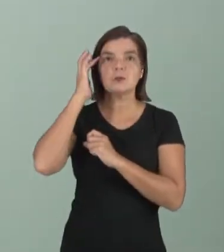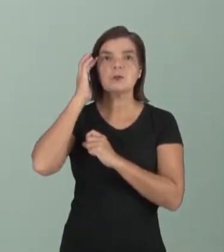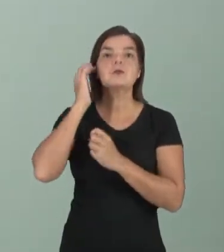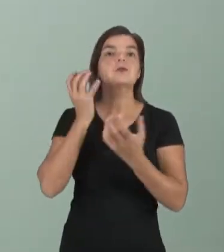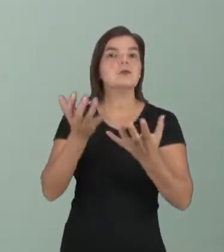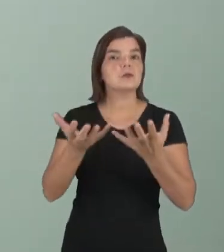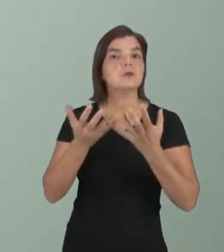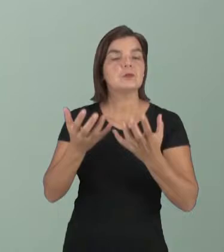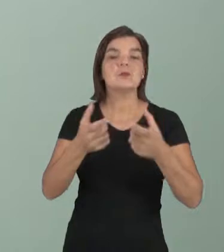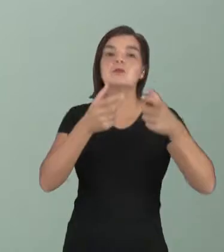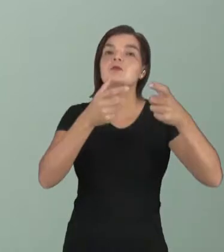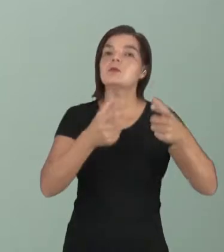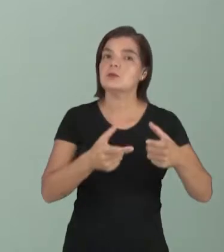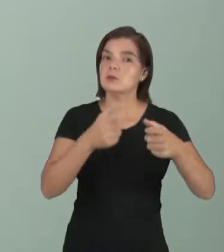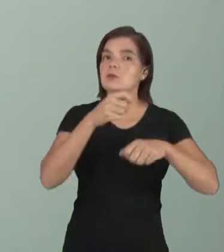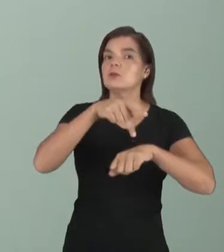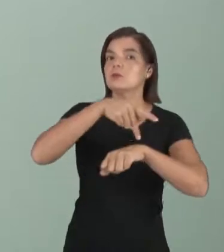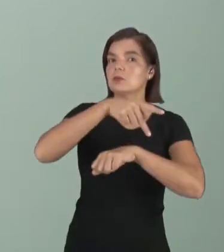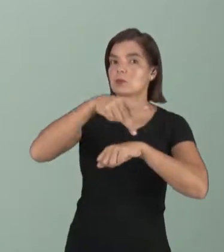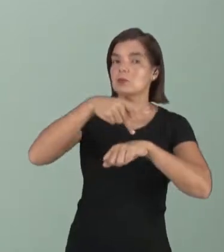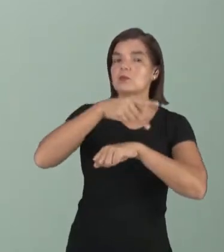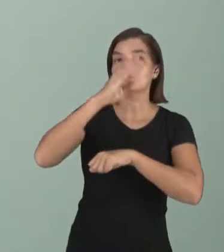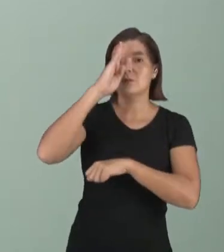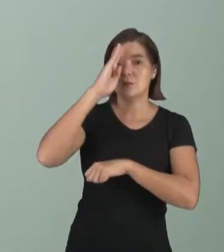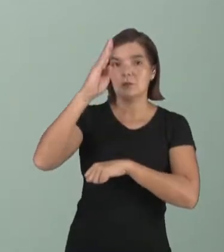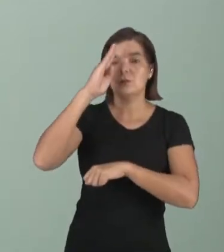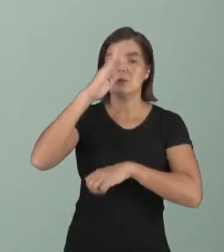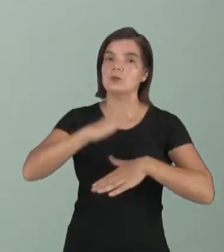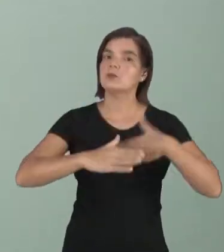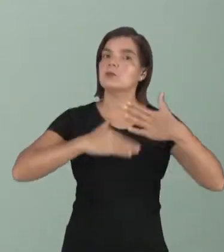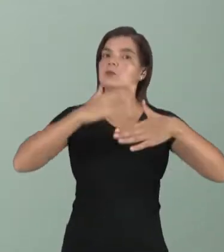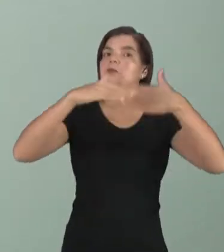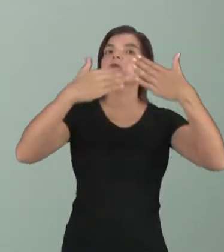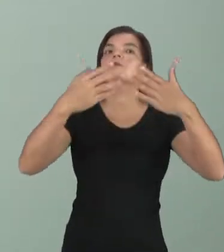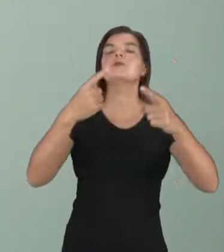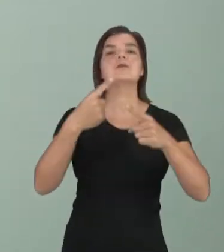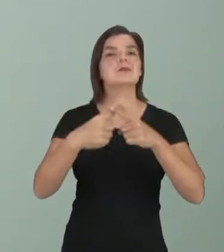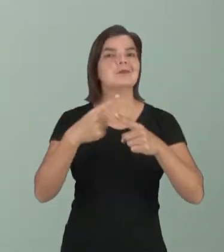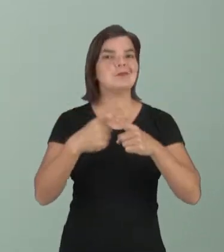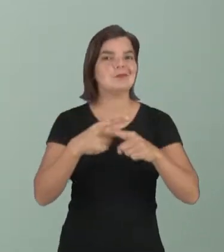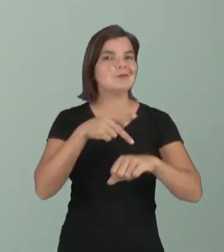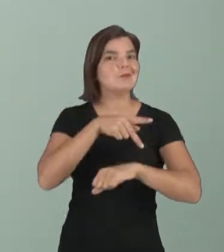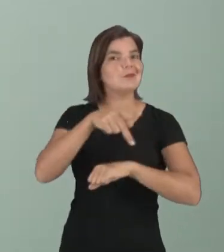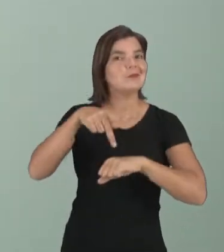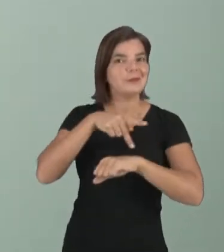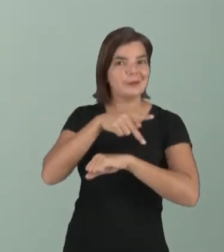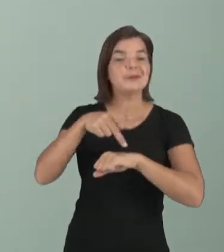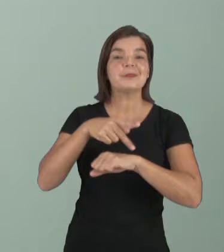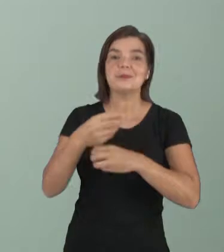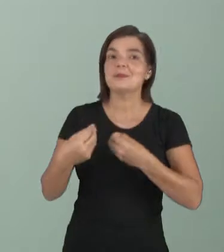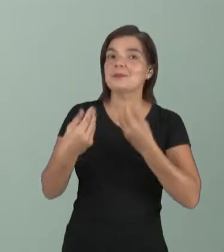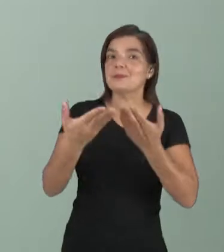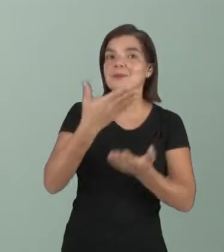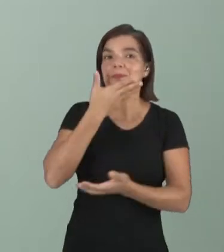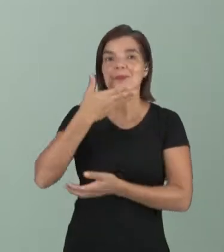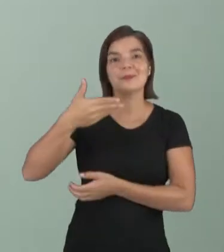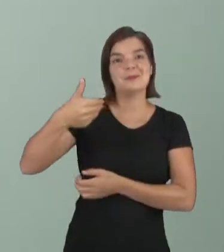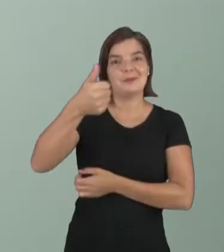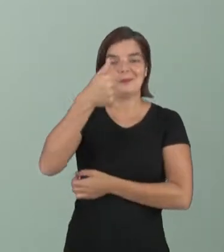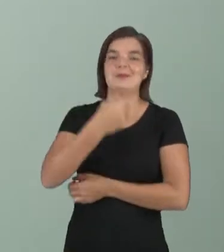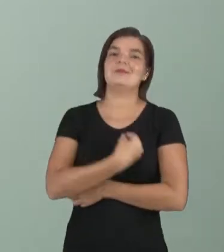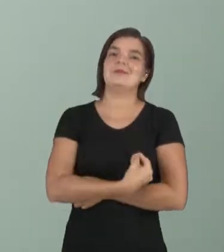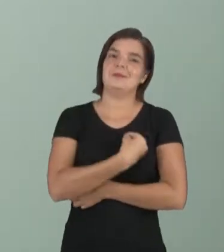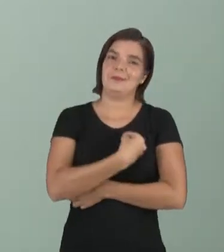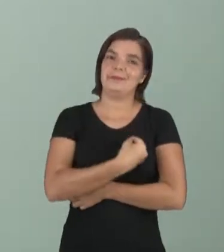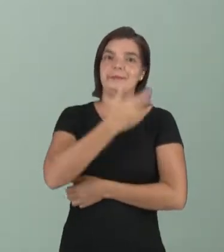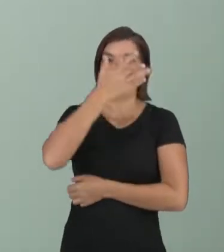elas buscam por lugares e países principalmente desenvolvidos, porque são esses países que vão oferecer melhores condições de